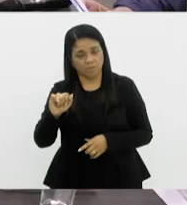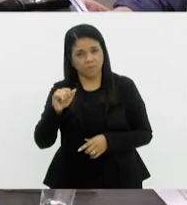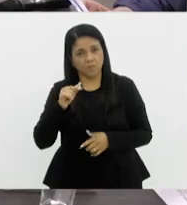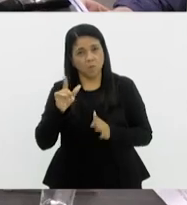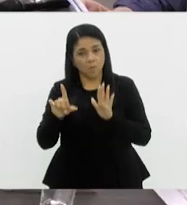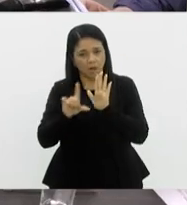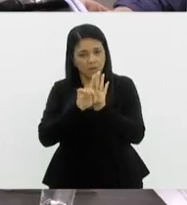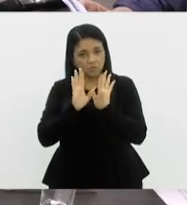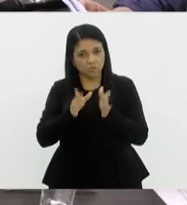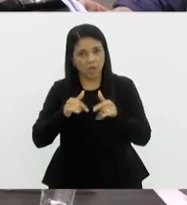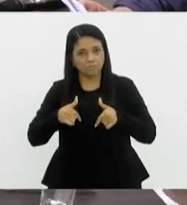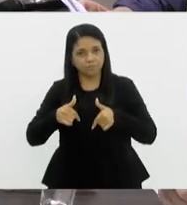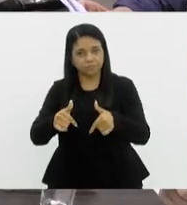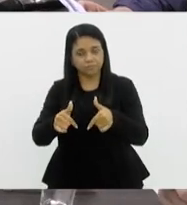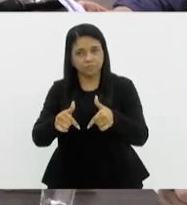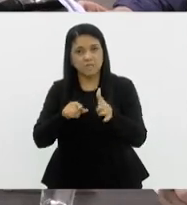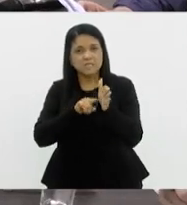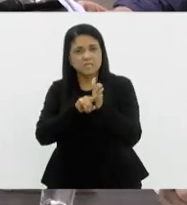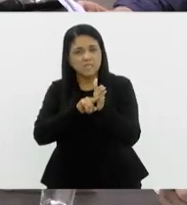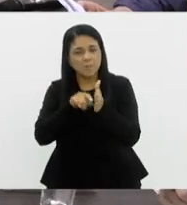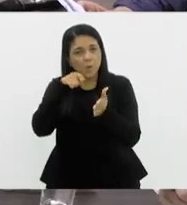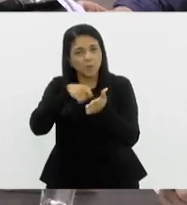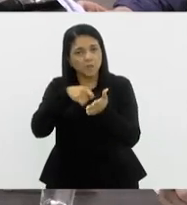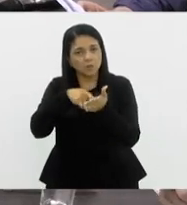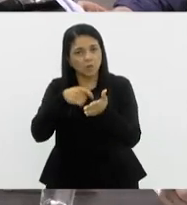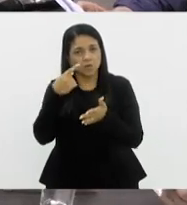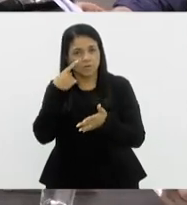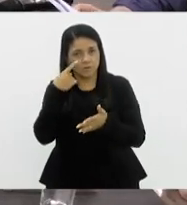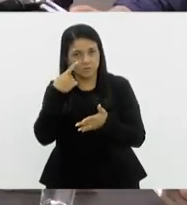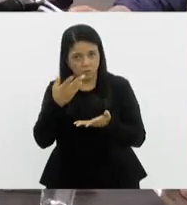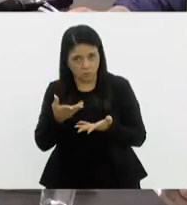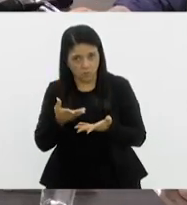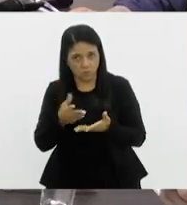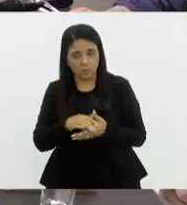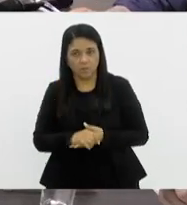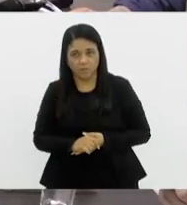Então, vou tirar de pauta para a gente verificar